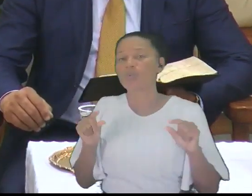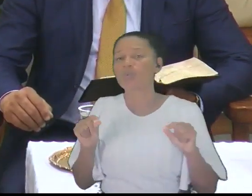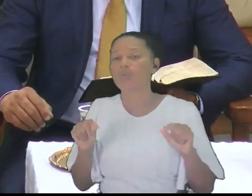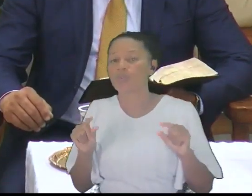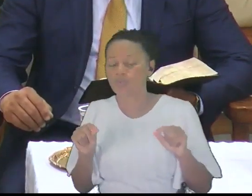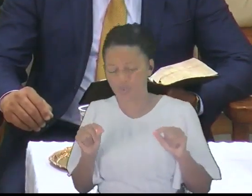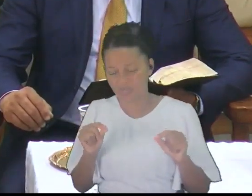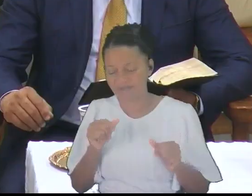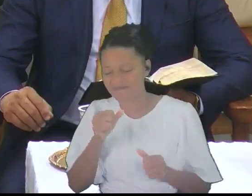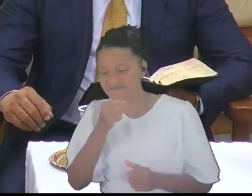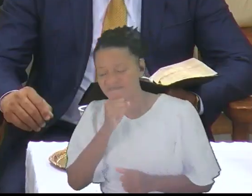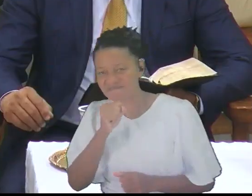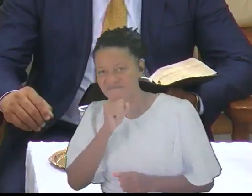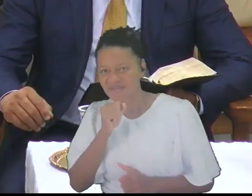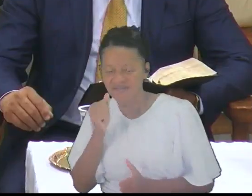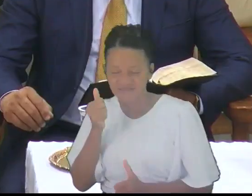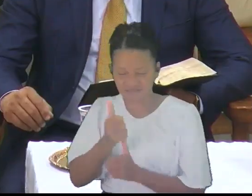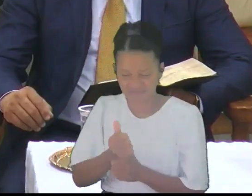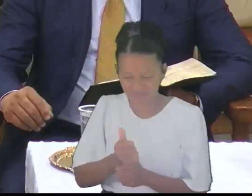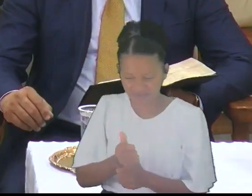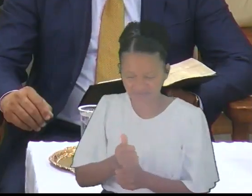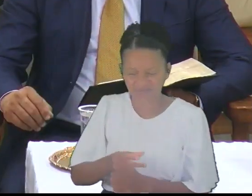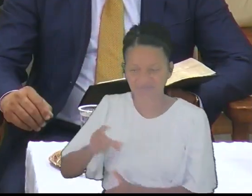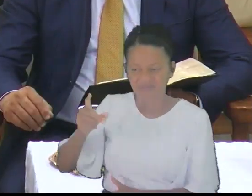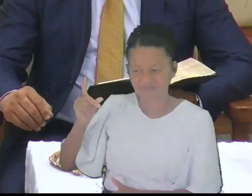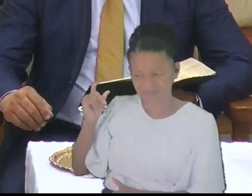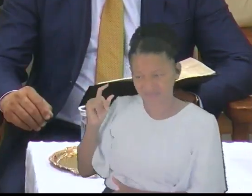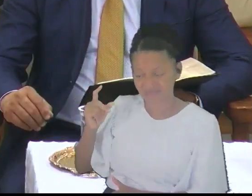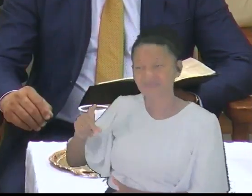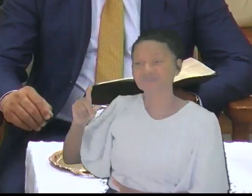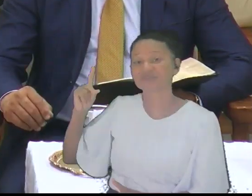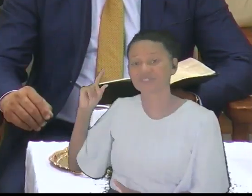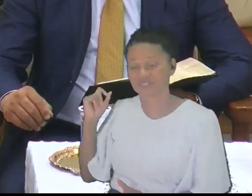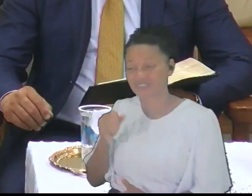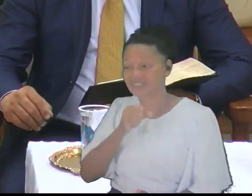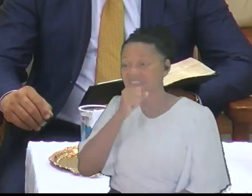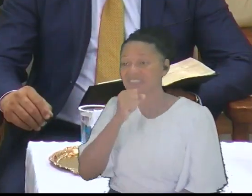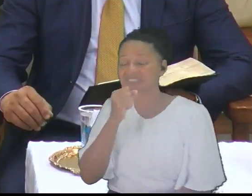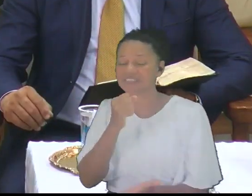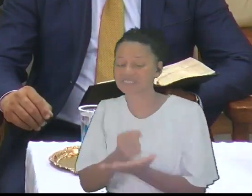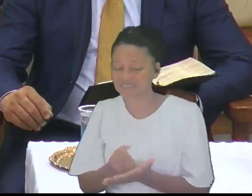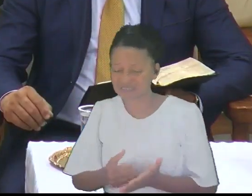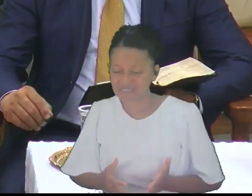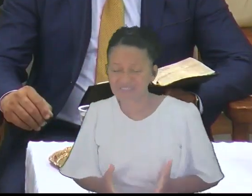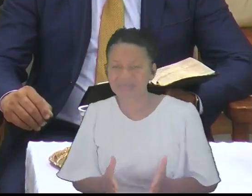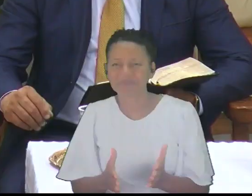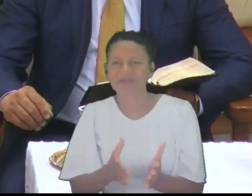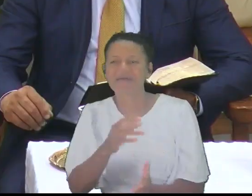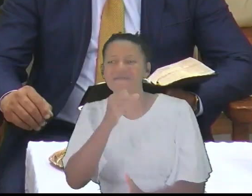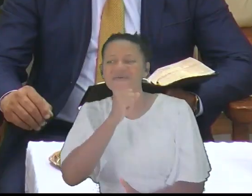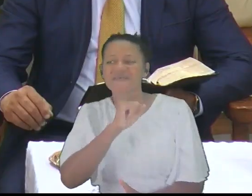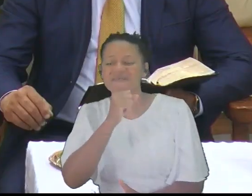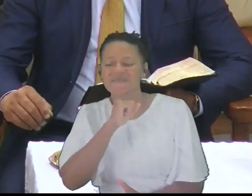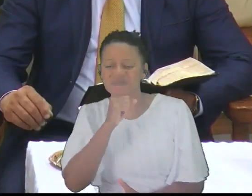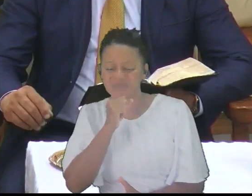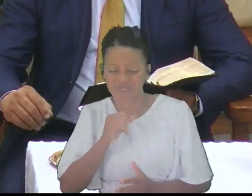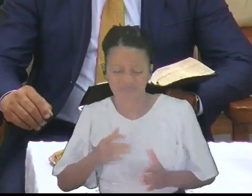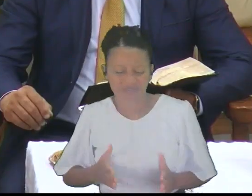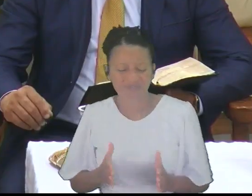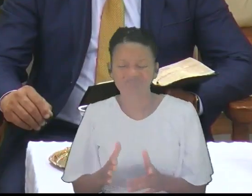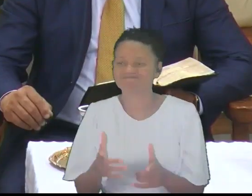O velho. Substitui o antigo. No Antigo Testamento era o caminho velho, era um caminho que não